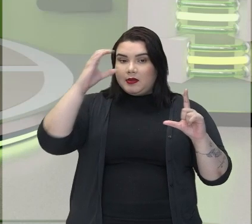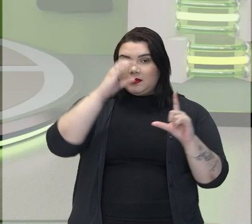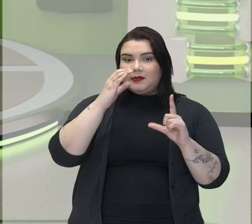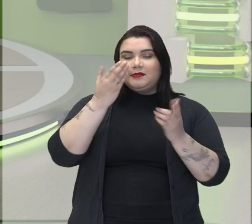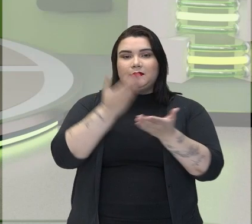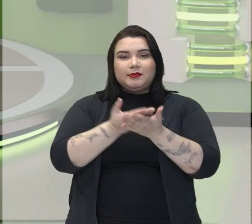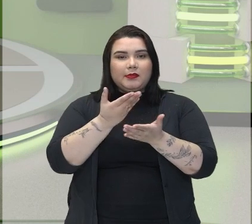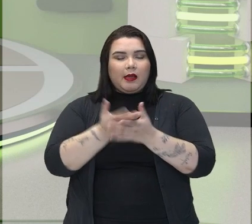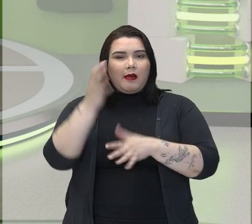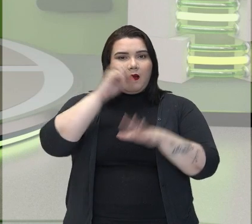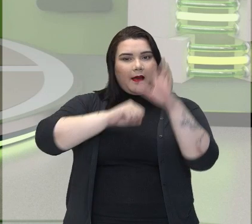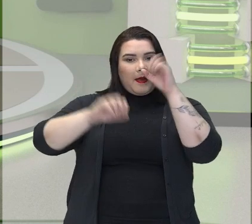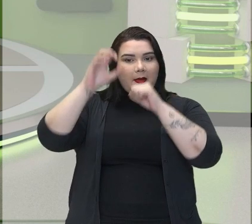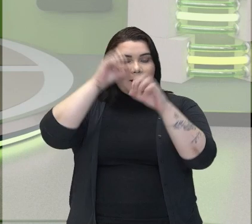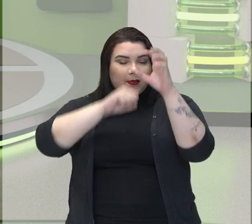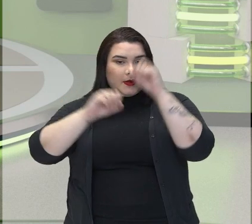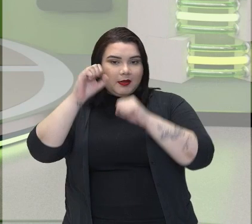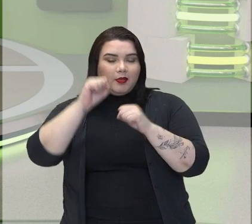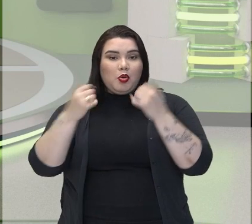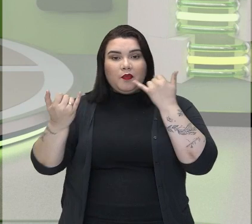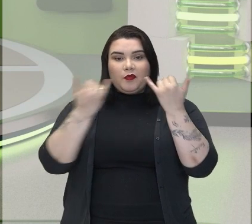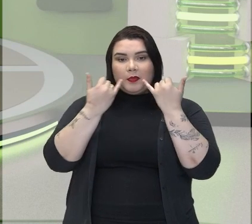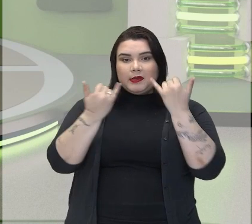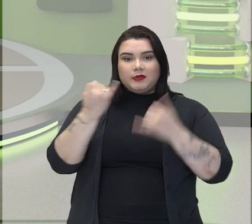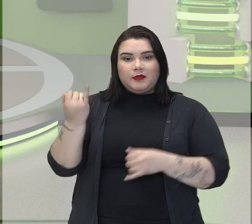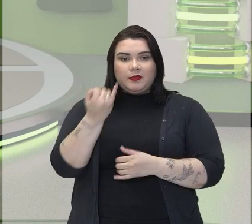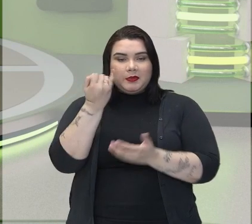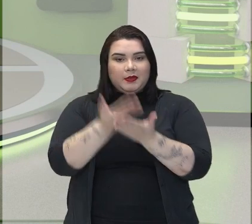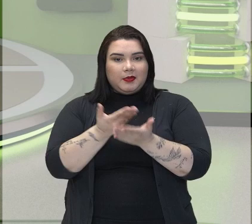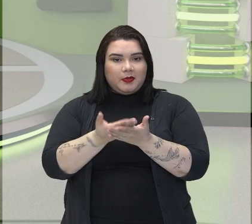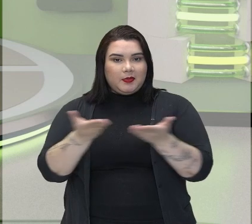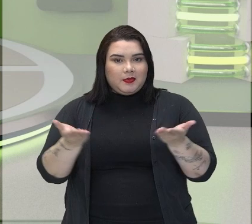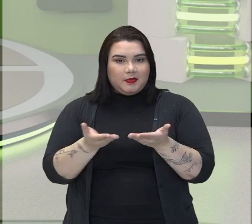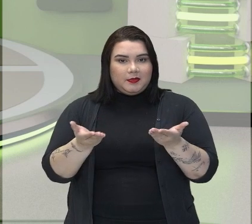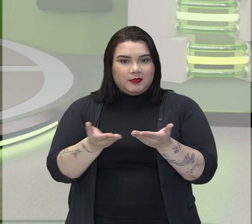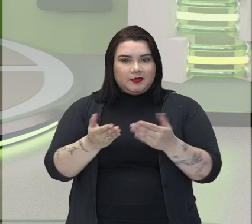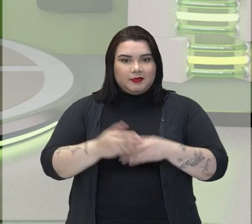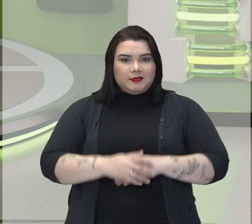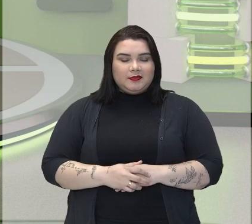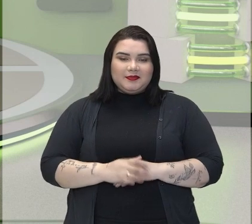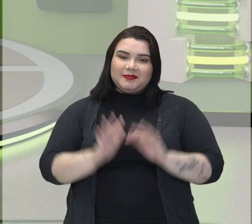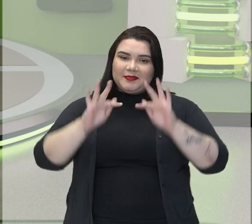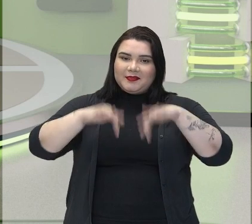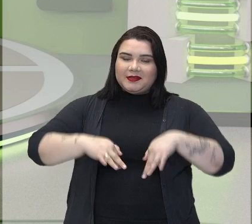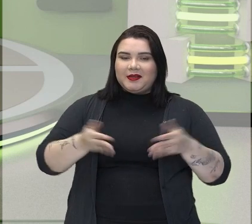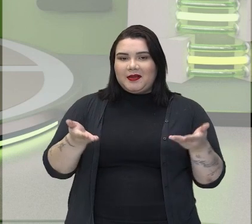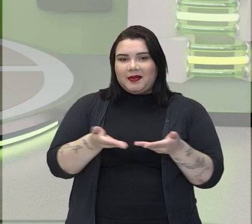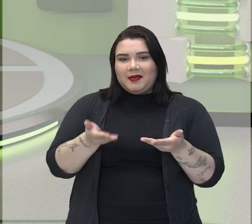foi resgatando informações da aula de hoje. E